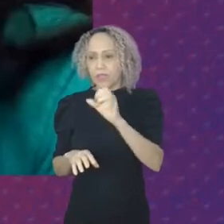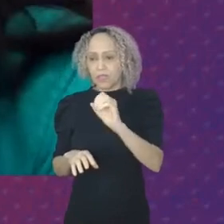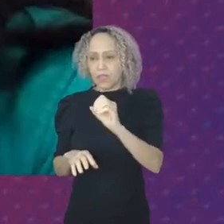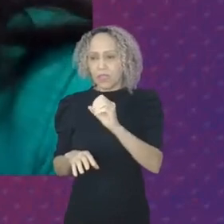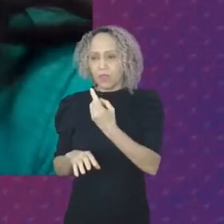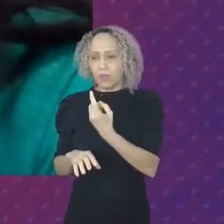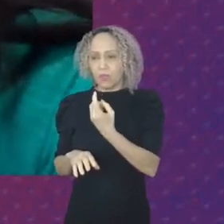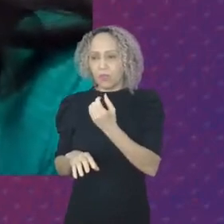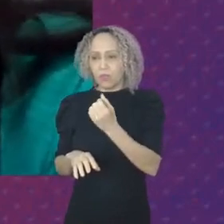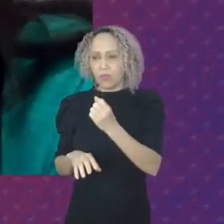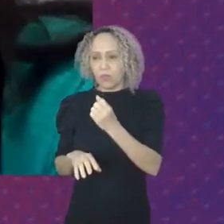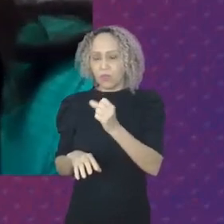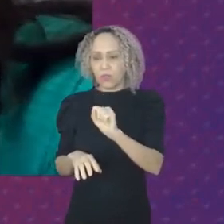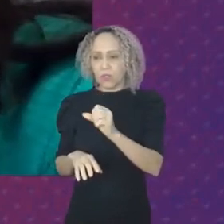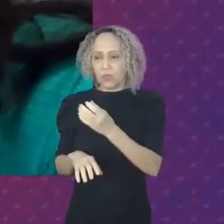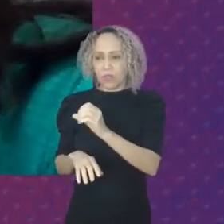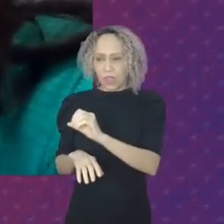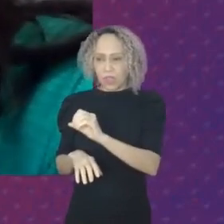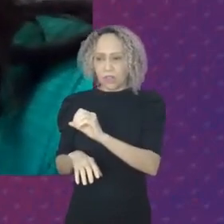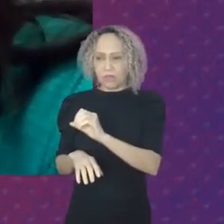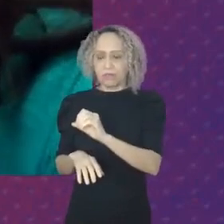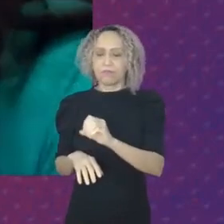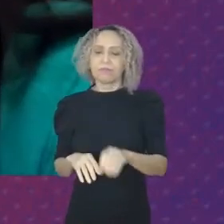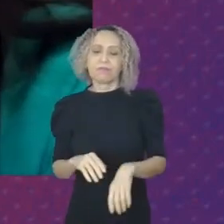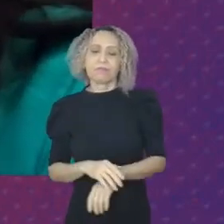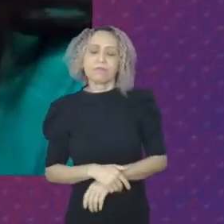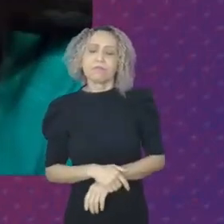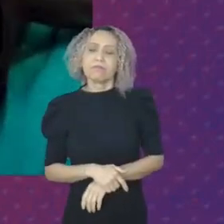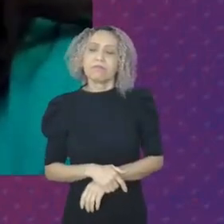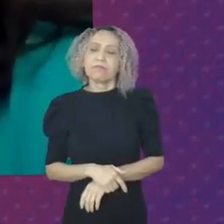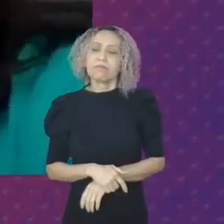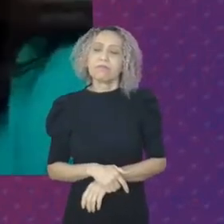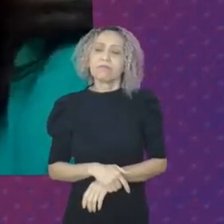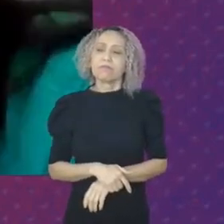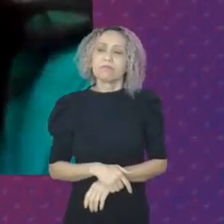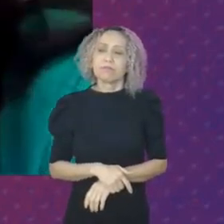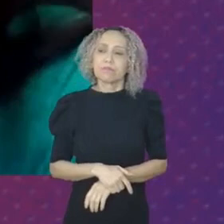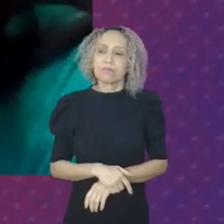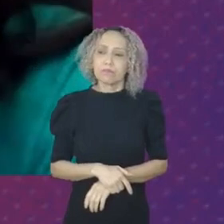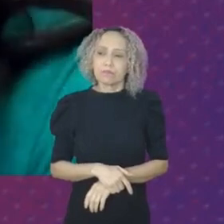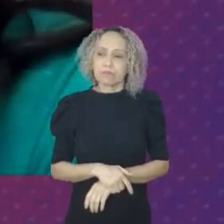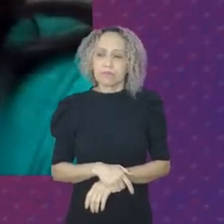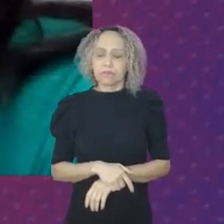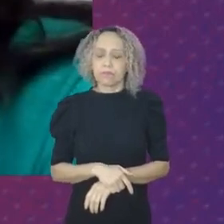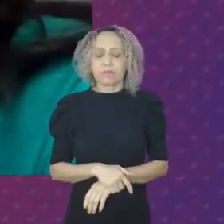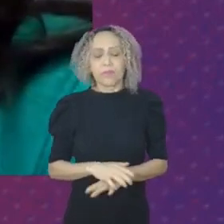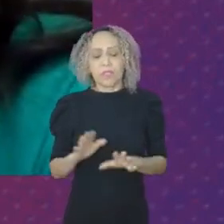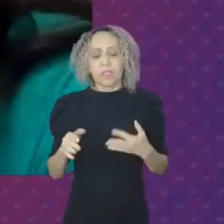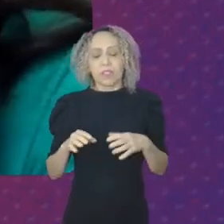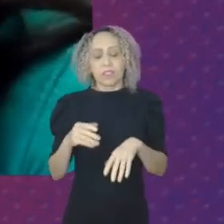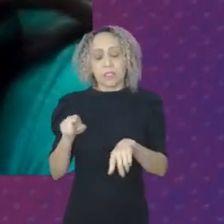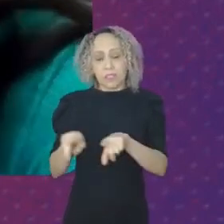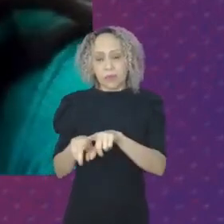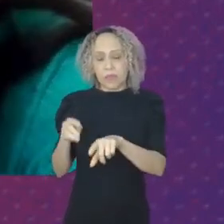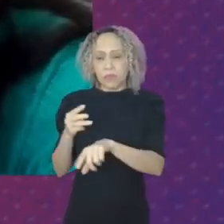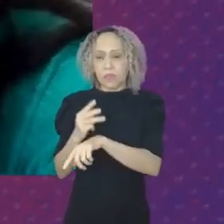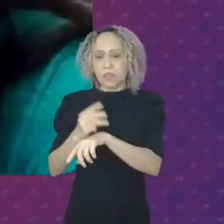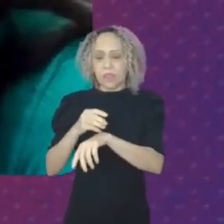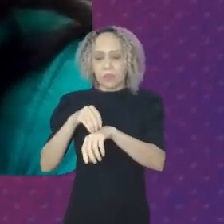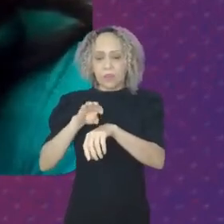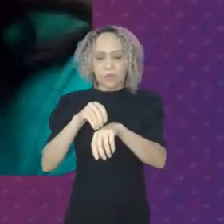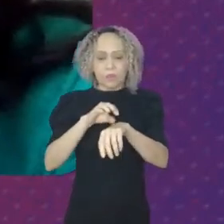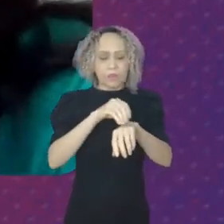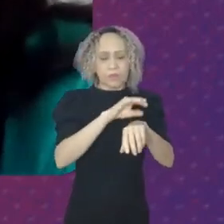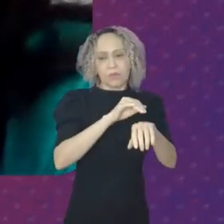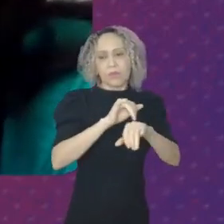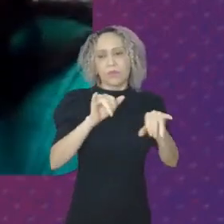6199610 0180, e aí você consegue ter um atendimento também pelo WhatsApp, com disseminação de informações, com a disseminação da